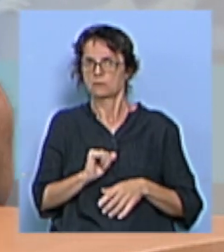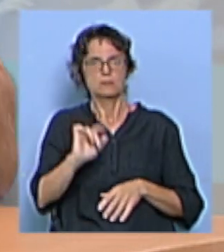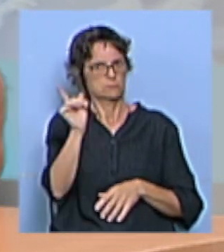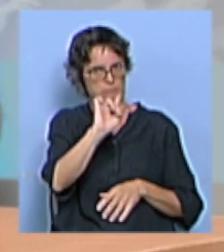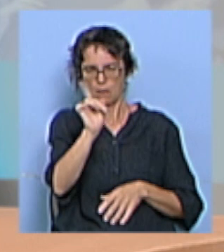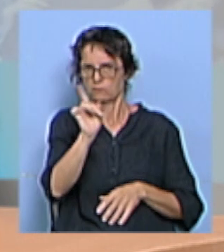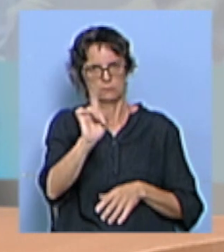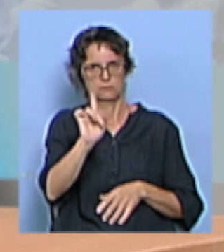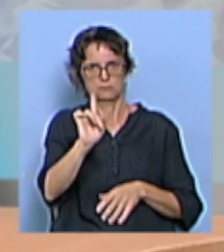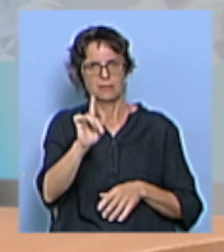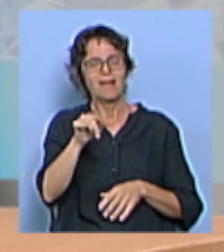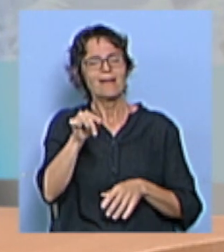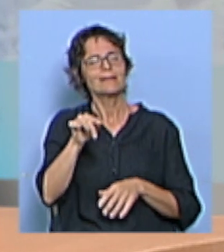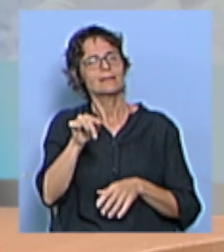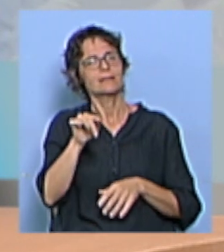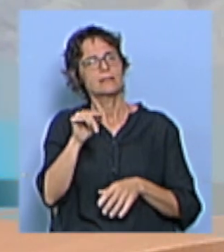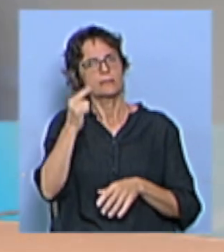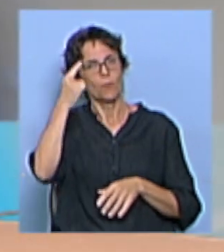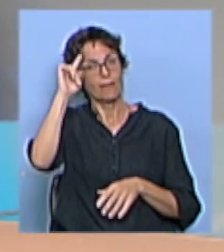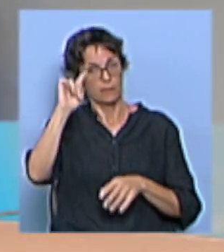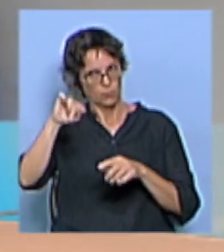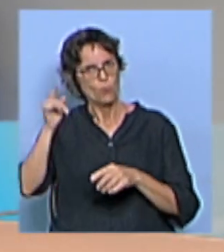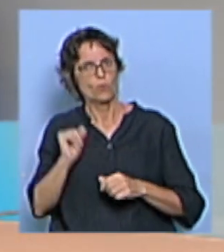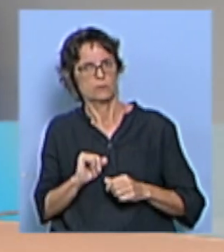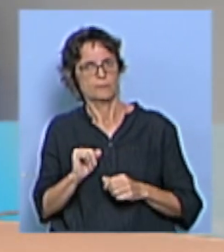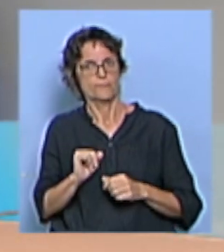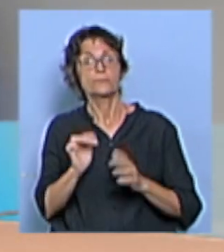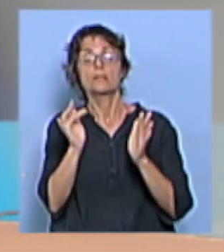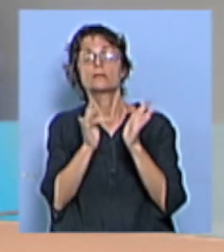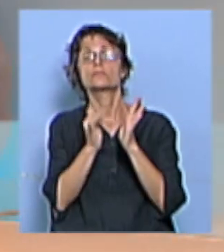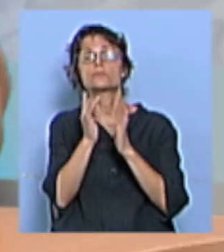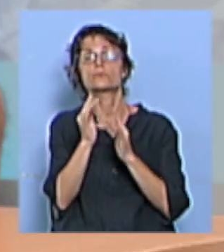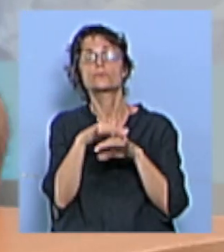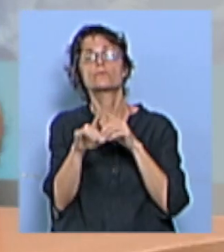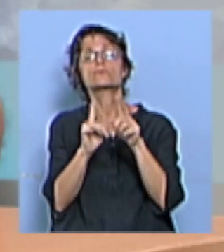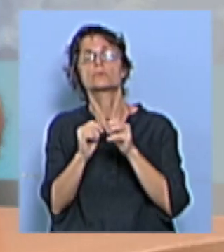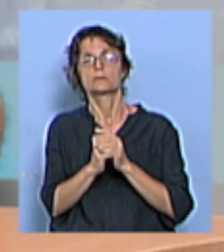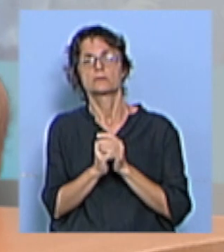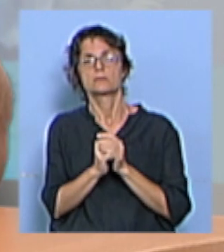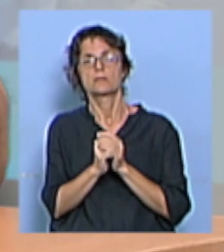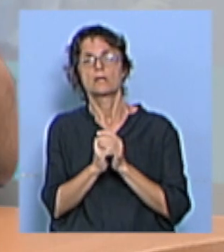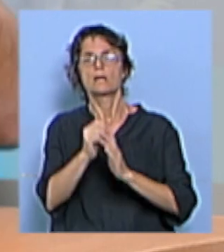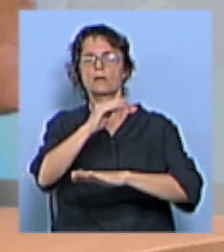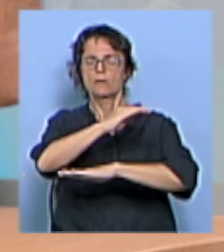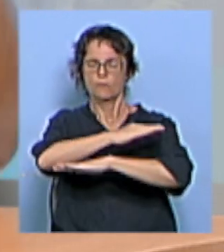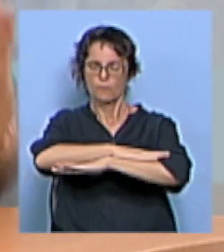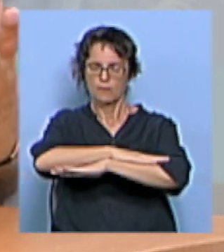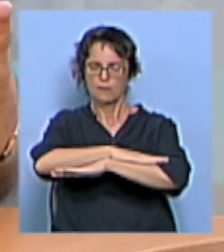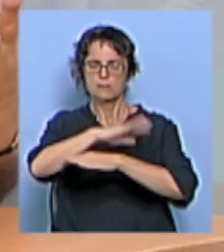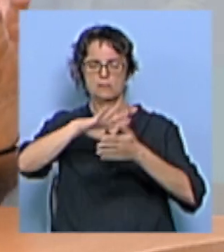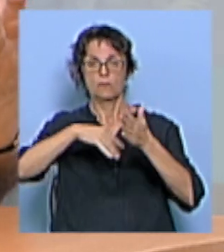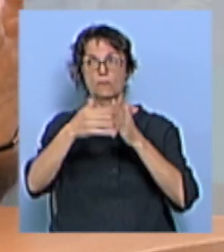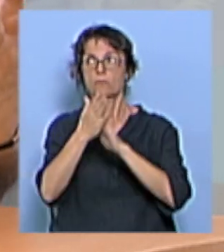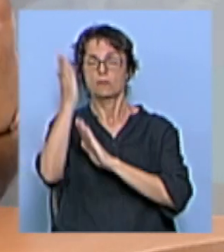Não, a questão é outra. Jesus é fiel ao seu plano. O seu plano é fazer o bem a